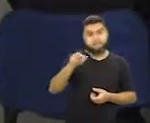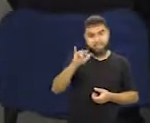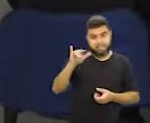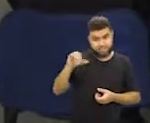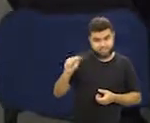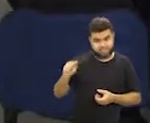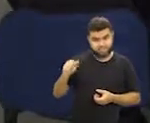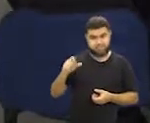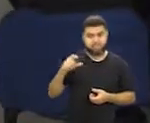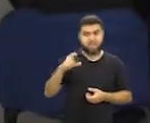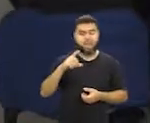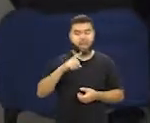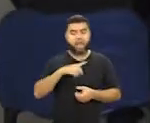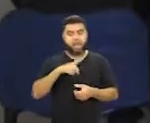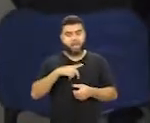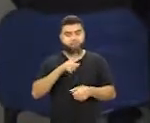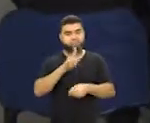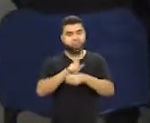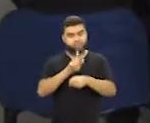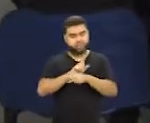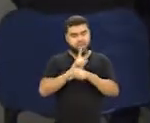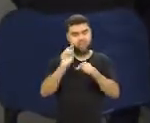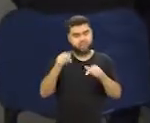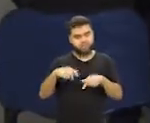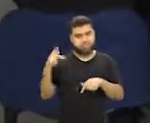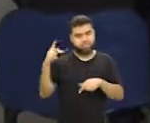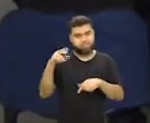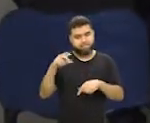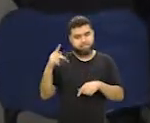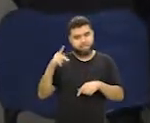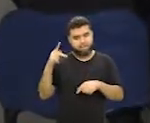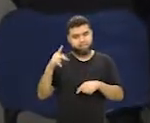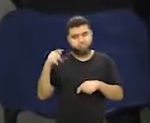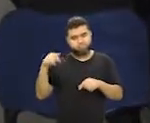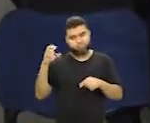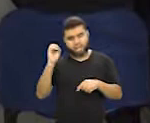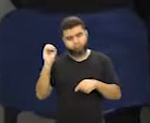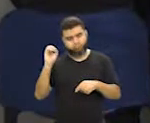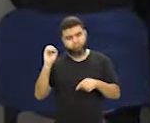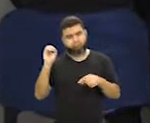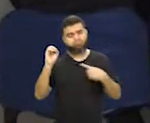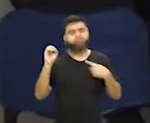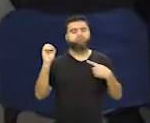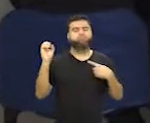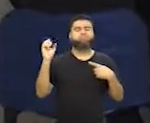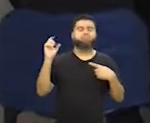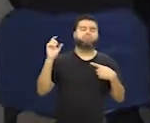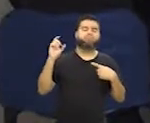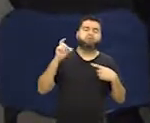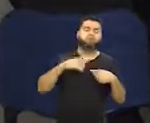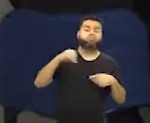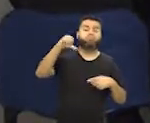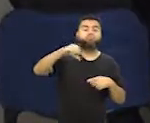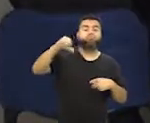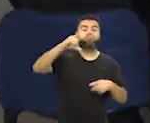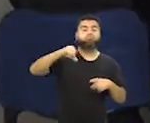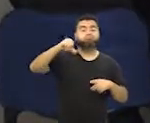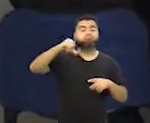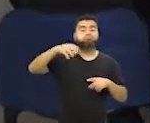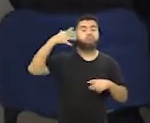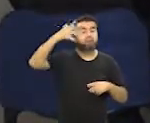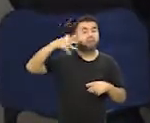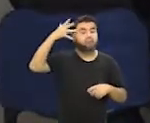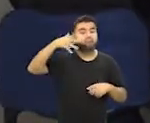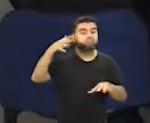Márcia Solera, gestora da Pestalozzi de Osasco, neste nono seminário, né? Inclusão em Debate,